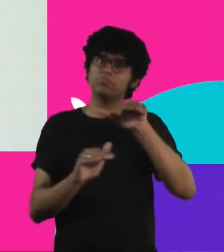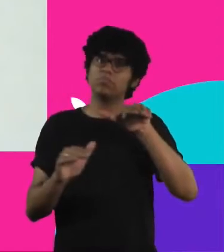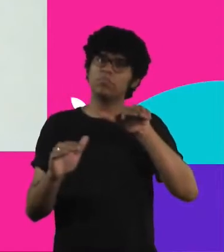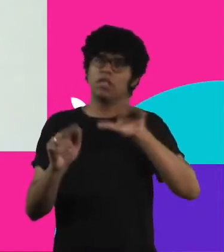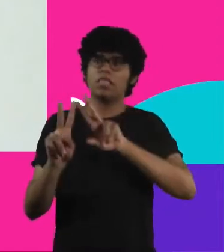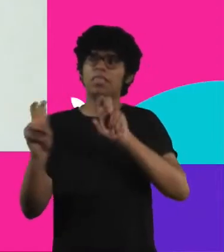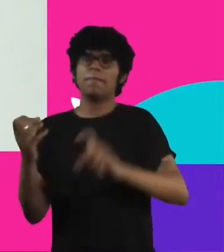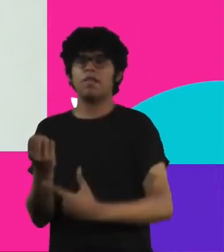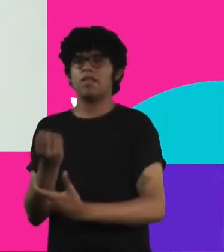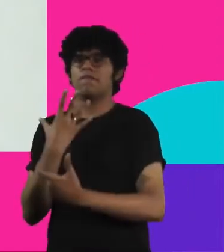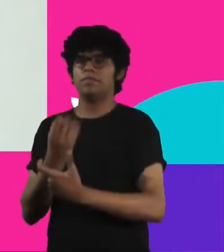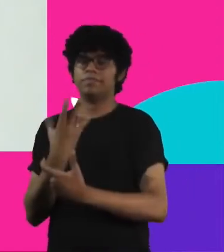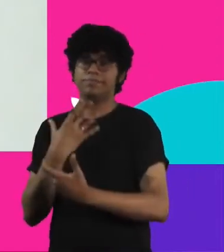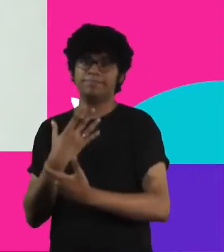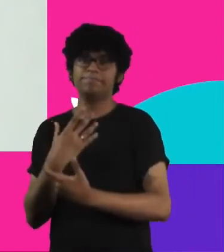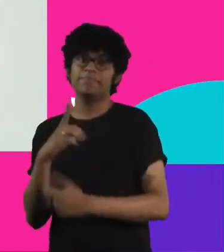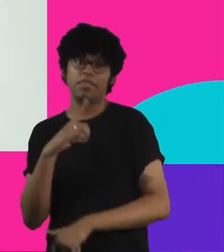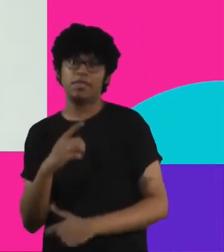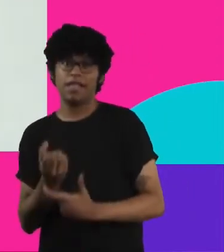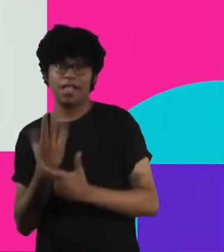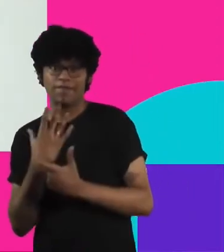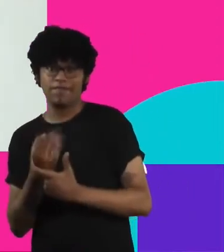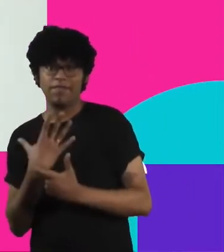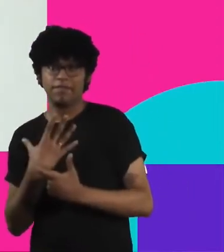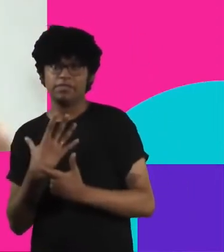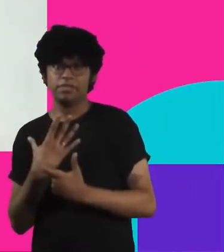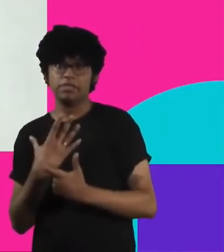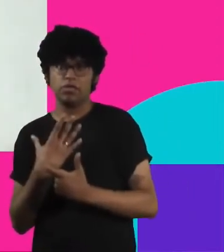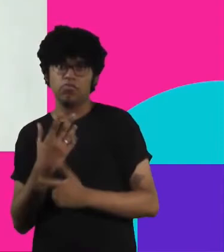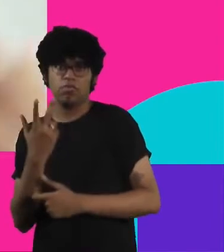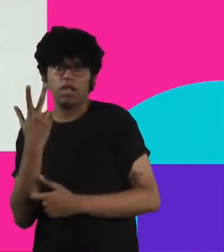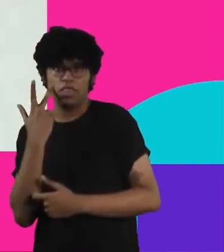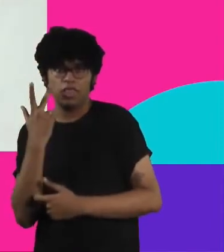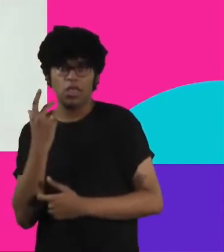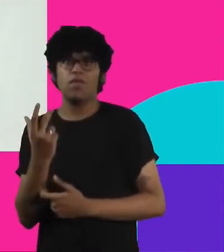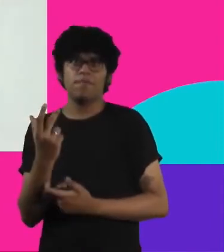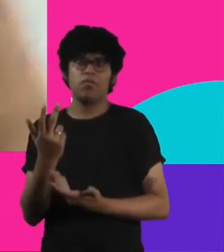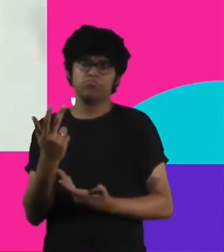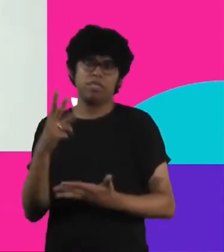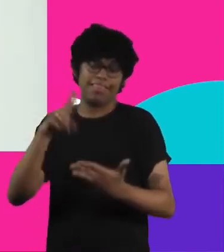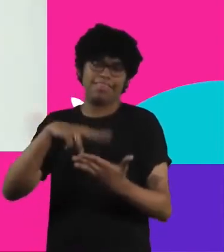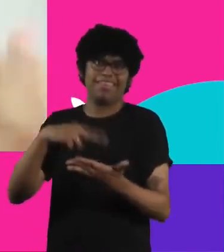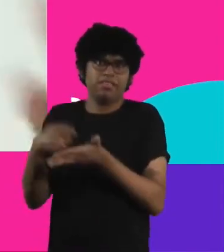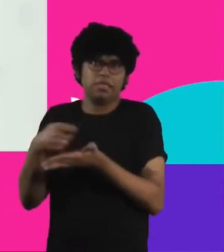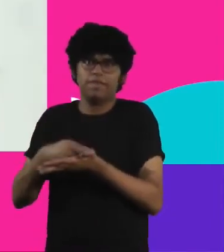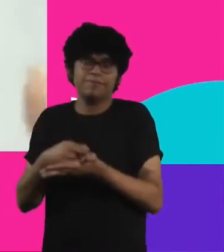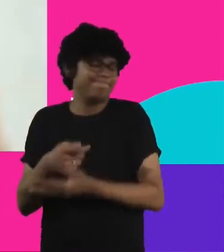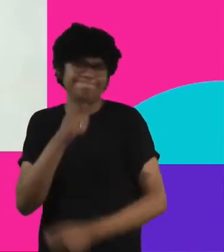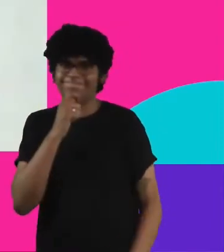alfabetização, né? Então, a gente tem a questão da alfabetização convencional, infelizmente, ainda com dados